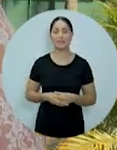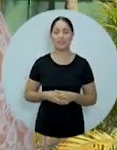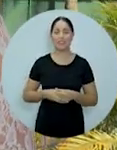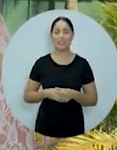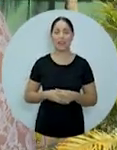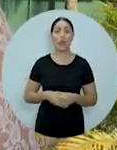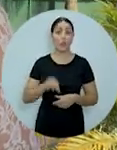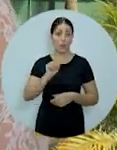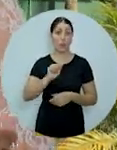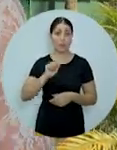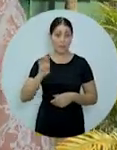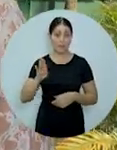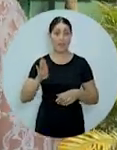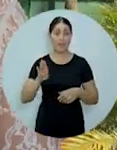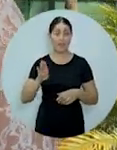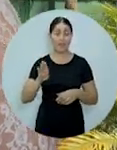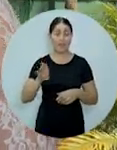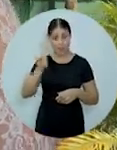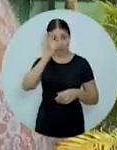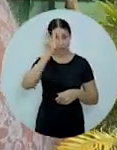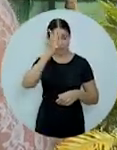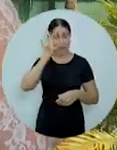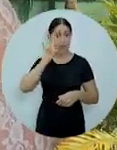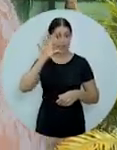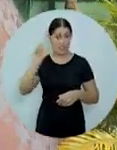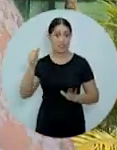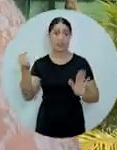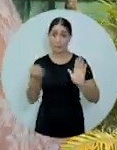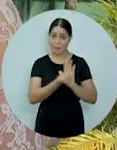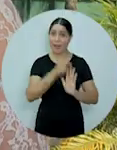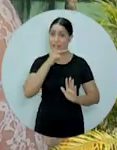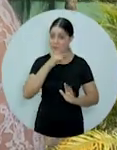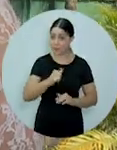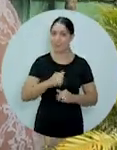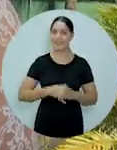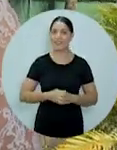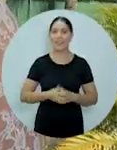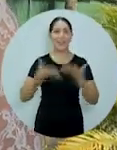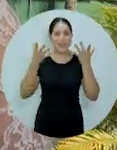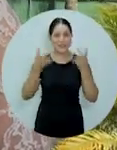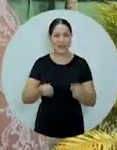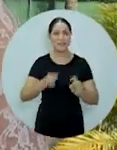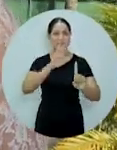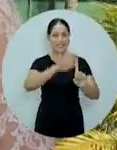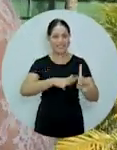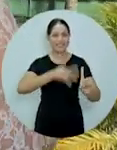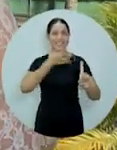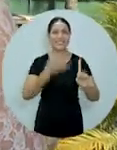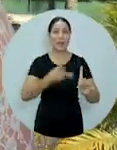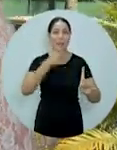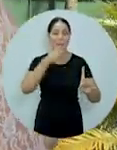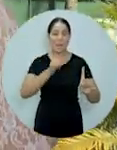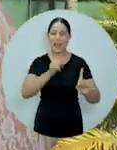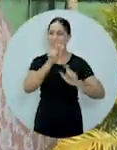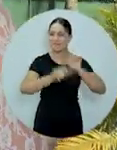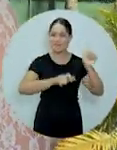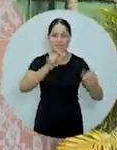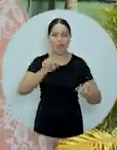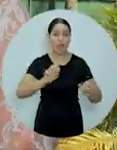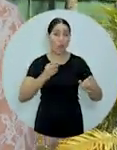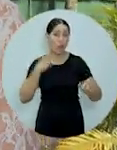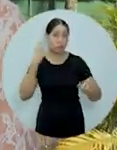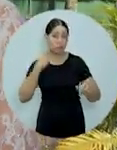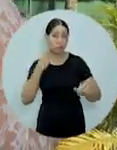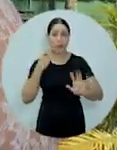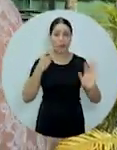e carinho recebidos. A Ordem dos Advogados do Brasil não poderia deixar de marcar a data. E vamos homenagear